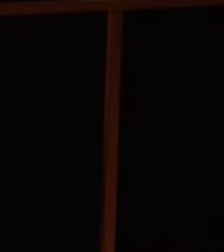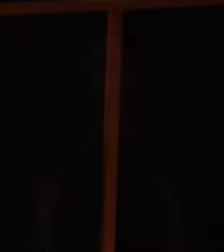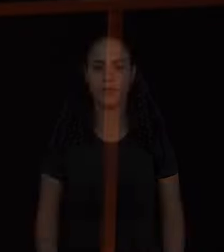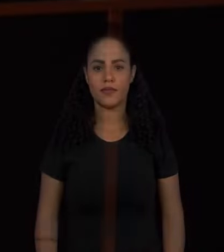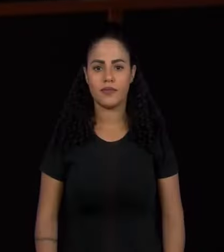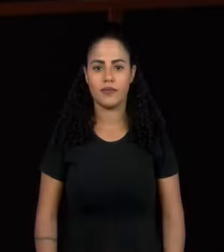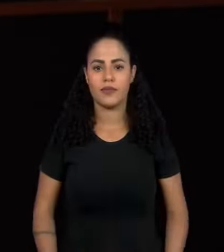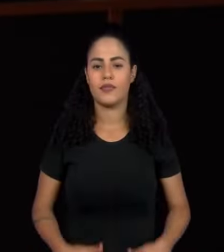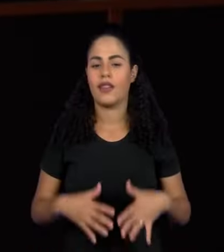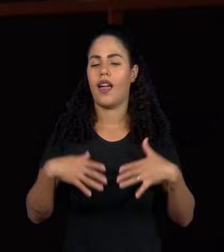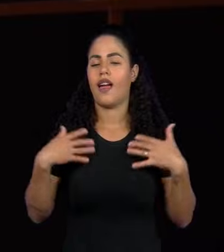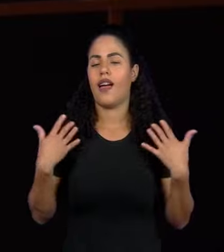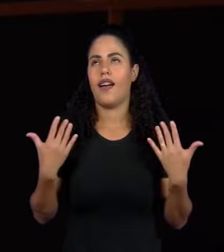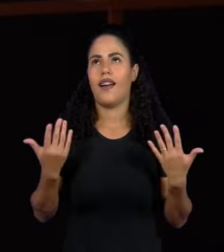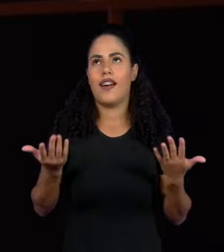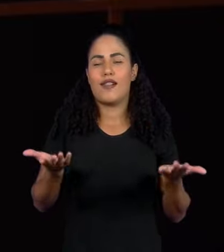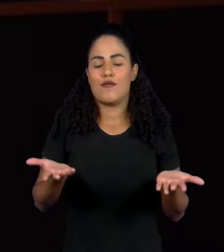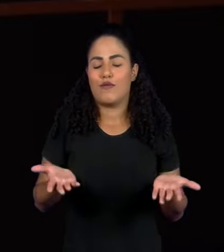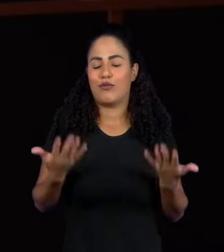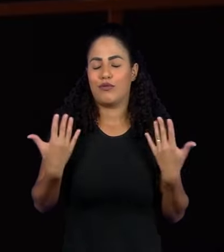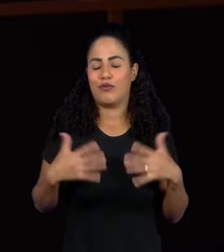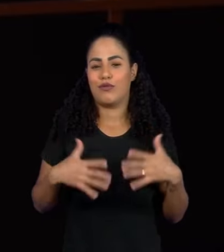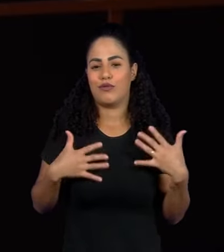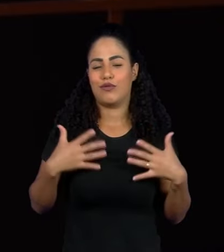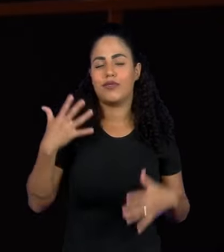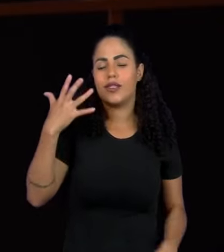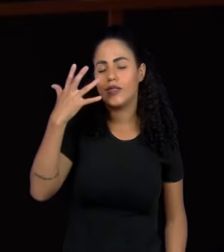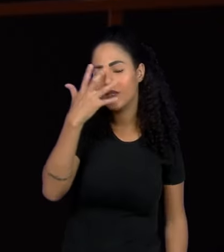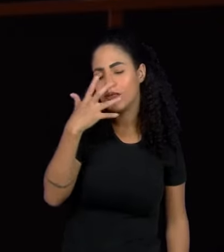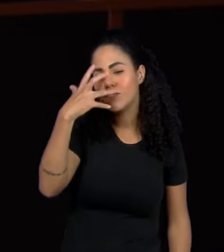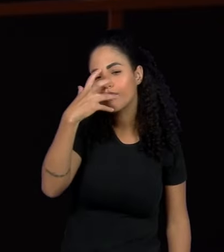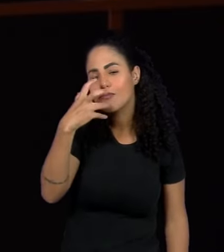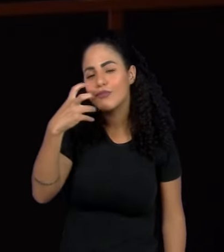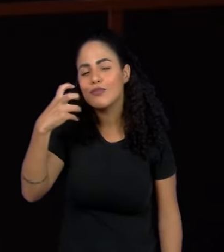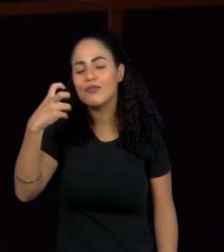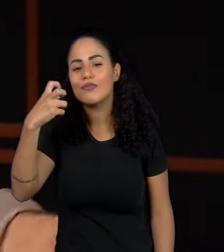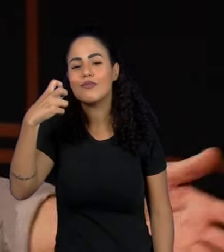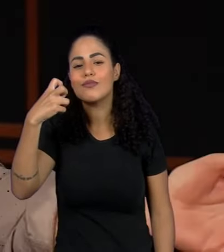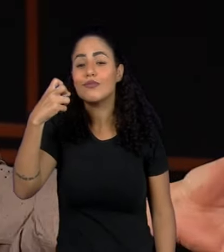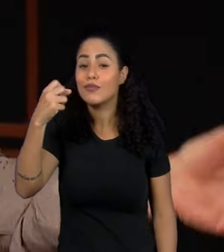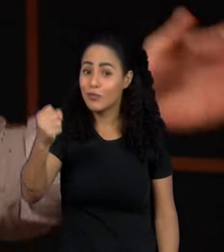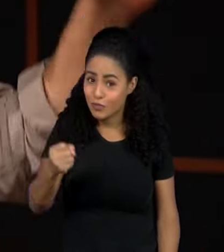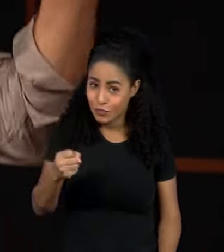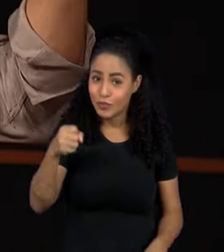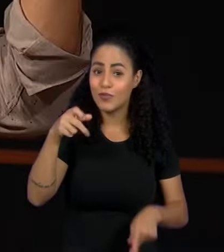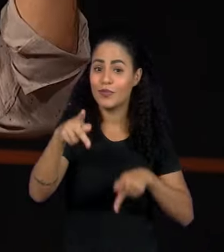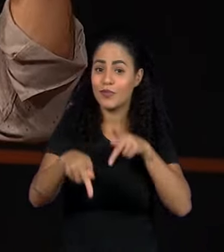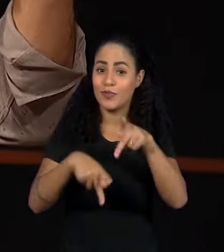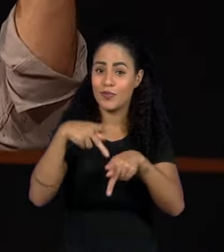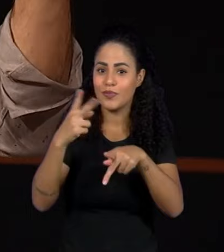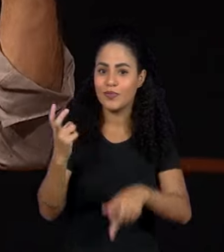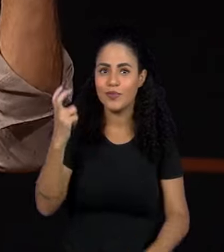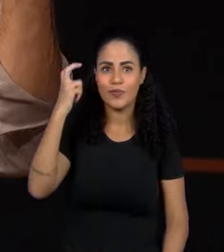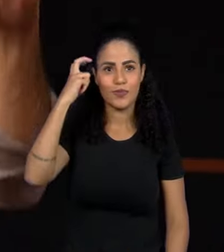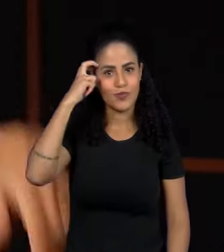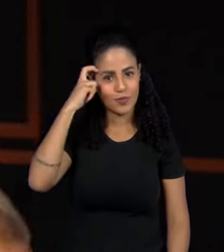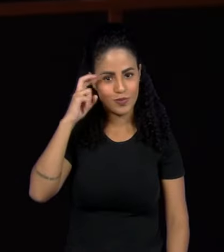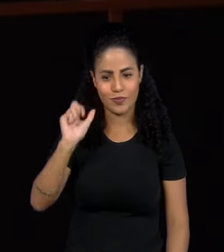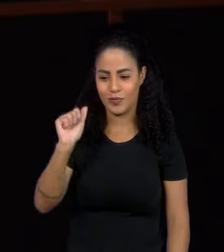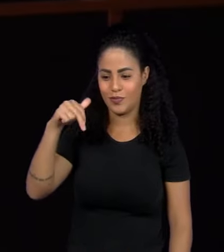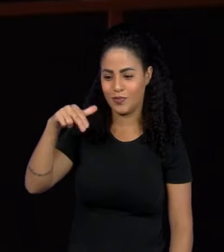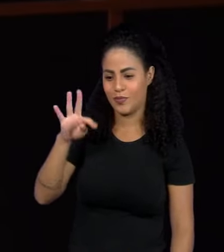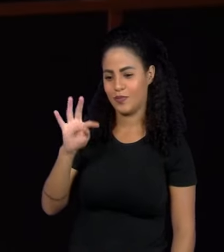É um estudioso e um apaixonado pelas manifestações culturais brasileiras. Oh, salve Antônio